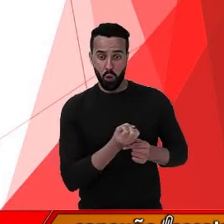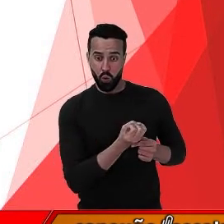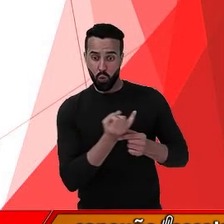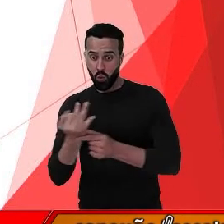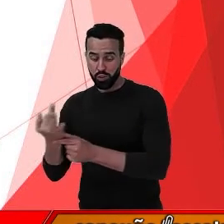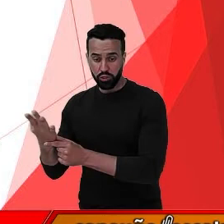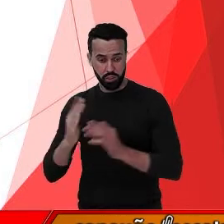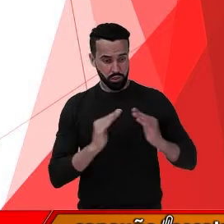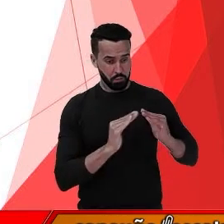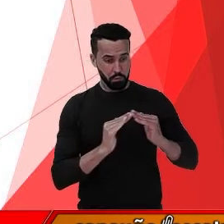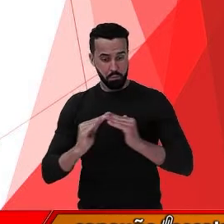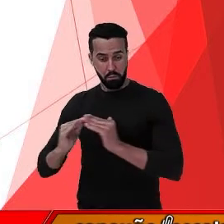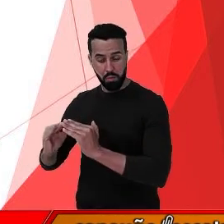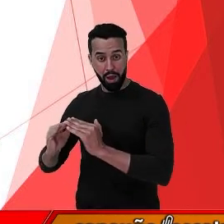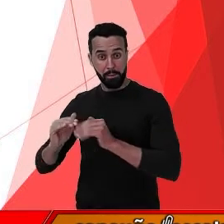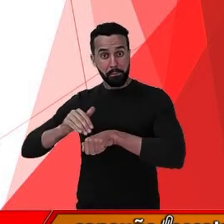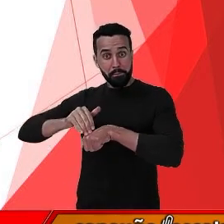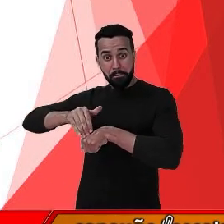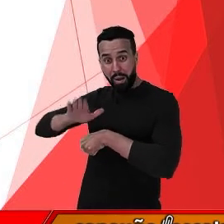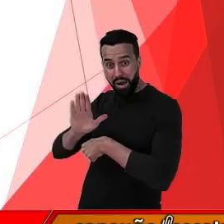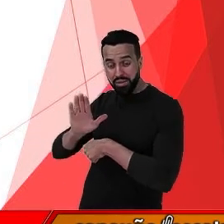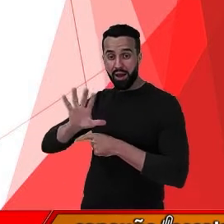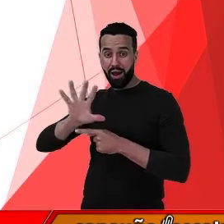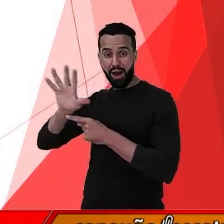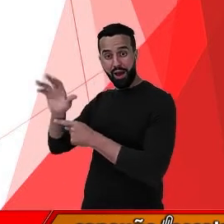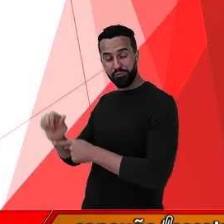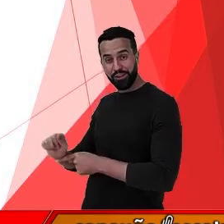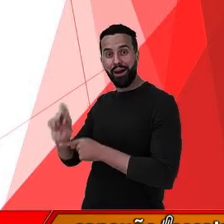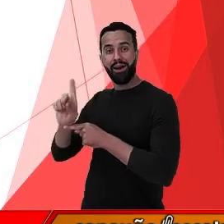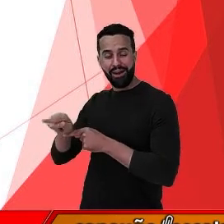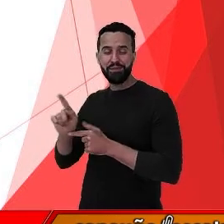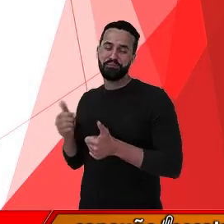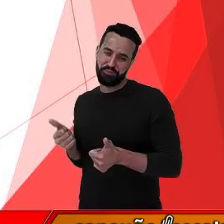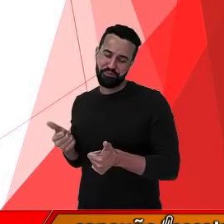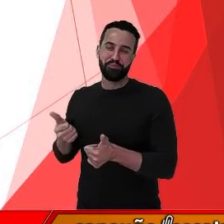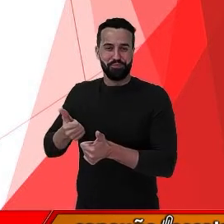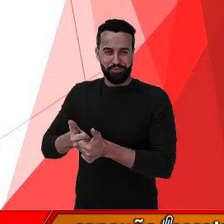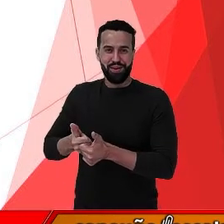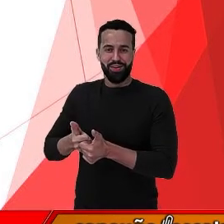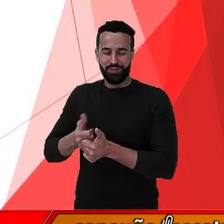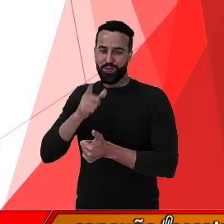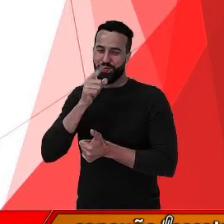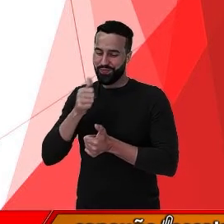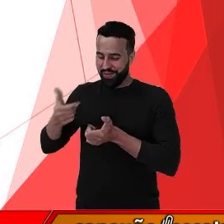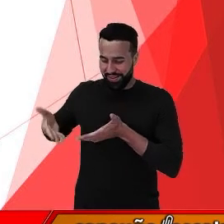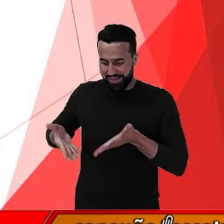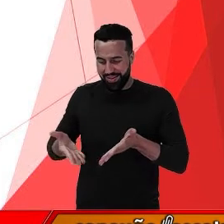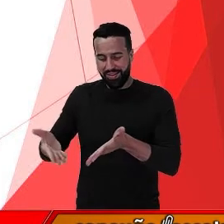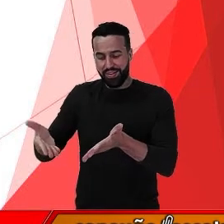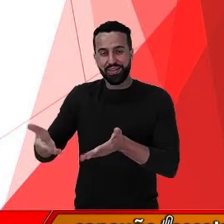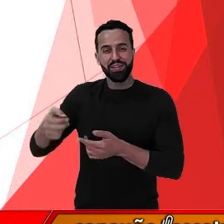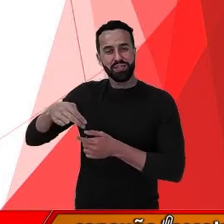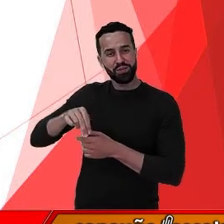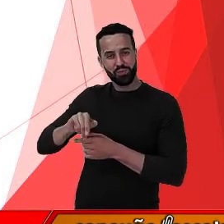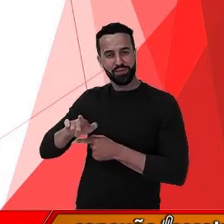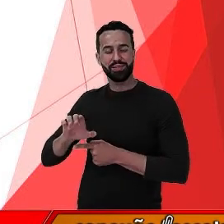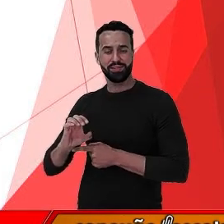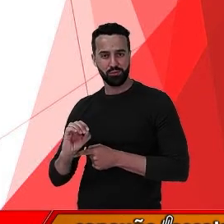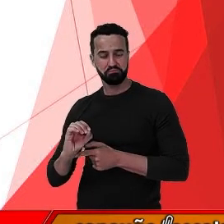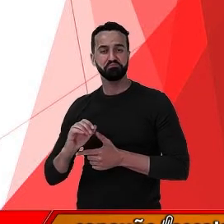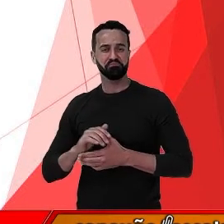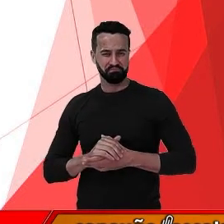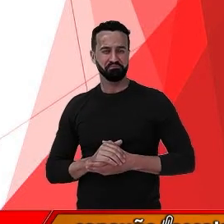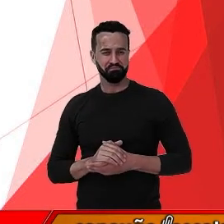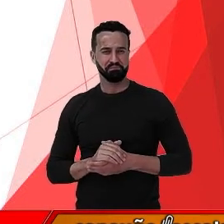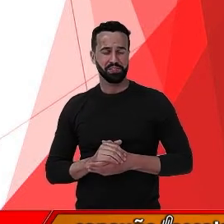por quilômetros quadrados na África está aqui próximo às margens, né, do rio Nilo. E a gente sabe muito